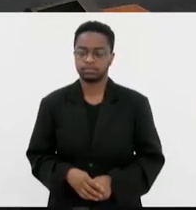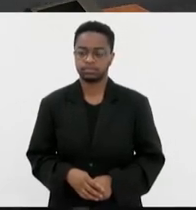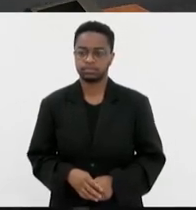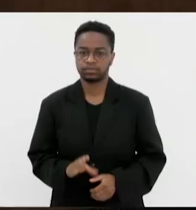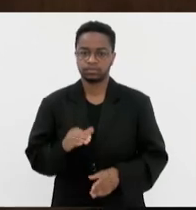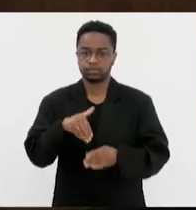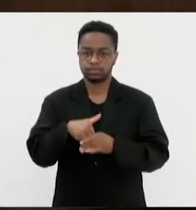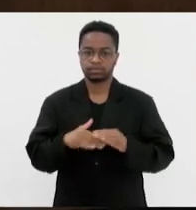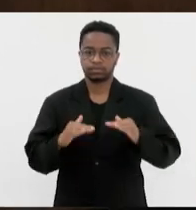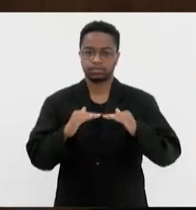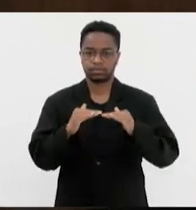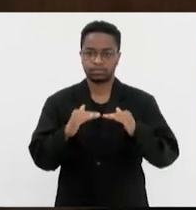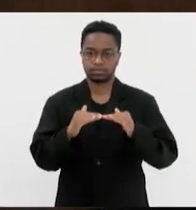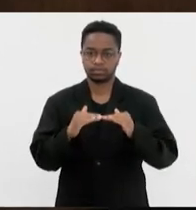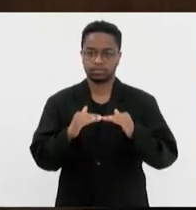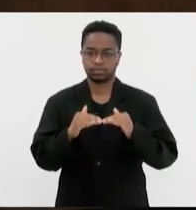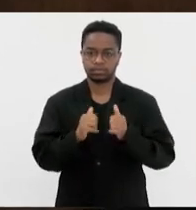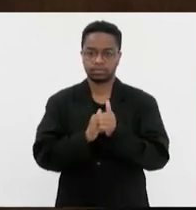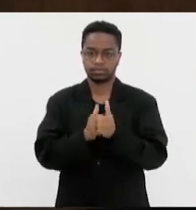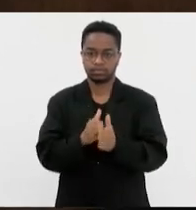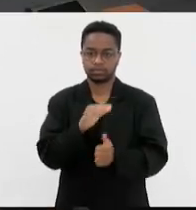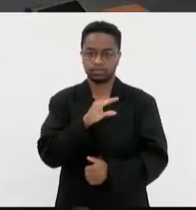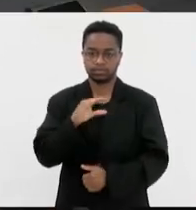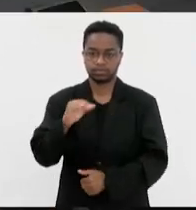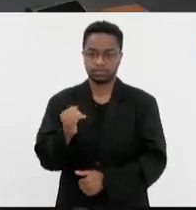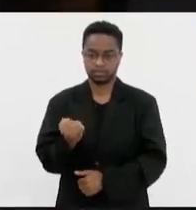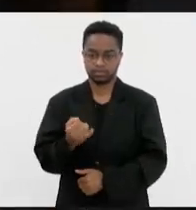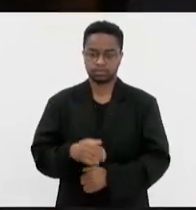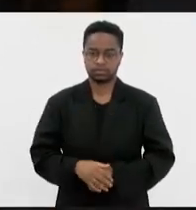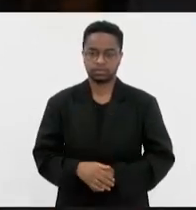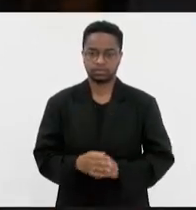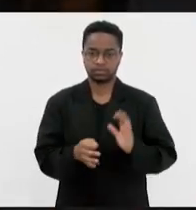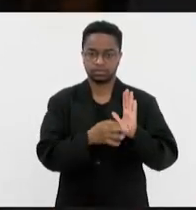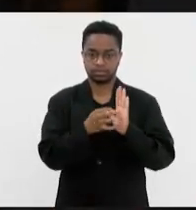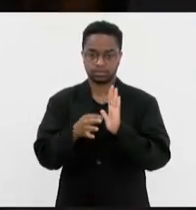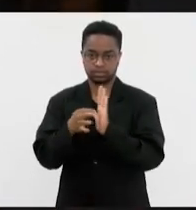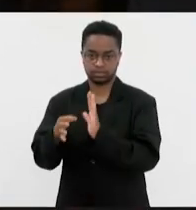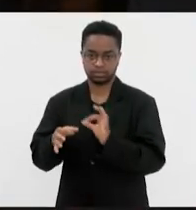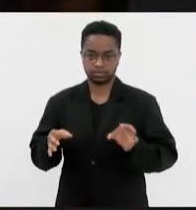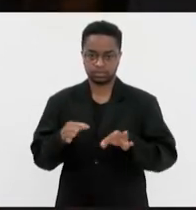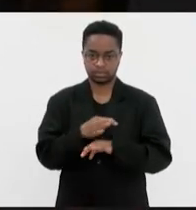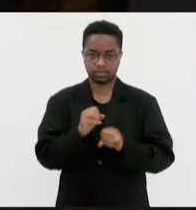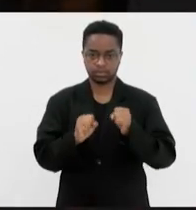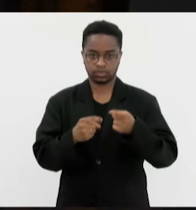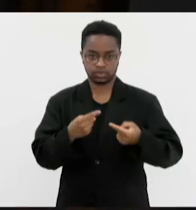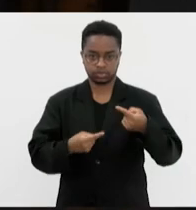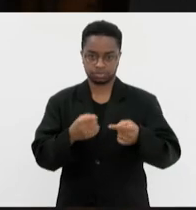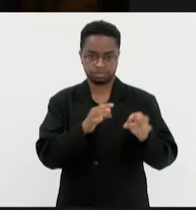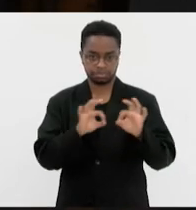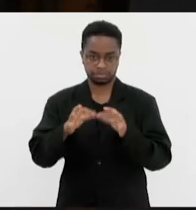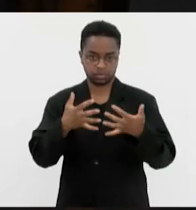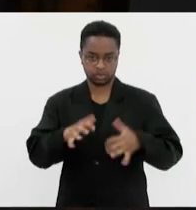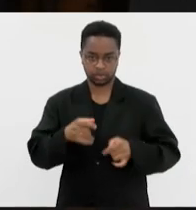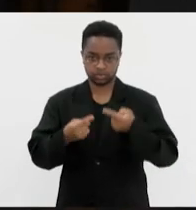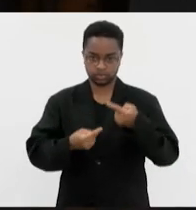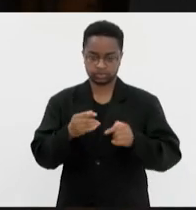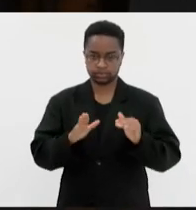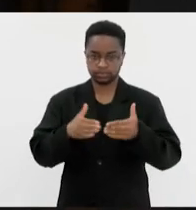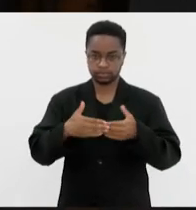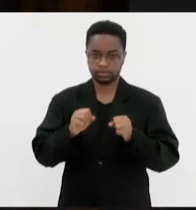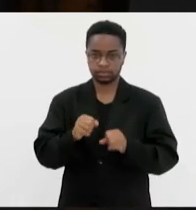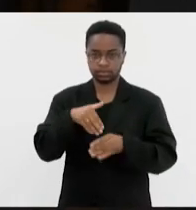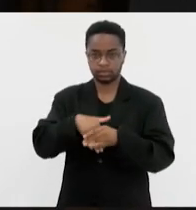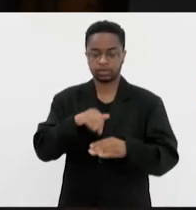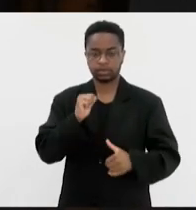voto favorável em conformidade com a CCJ. Com os pareceres emitidos em discussão, não havendo o que querer discutir, encerrada a discussão e